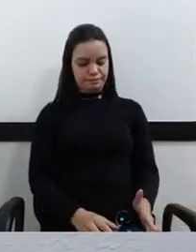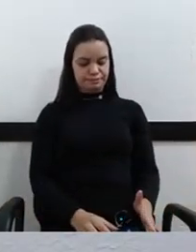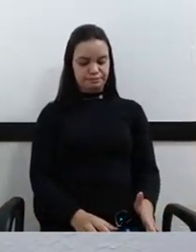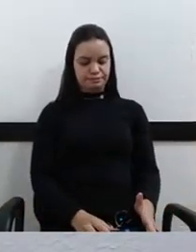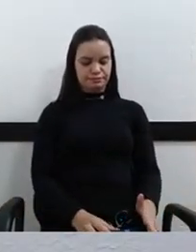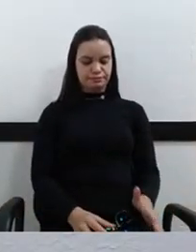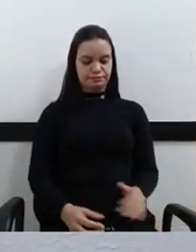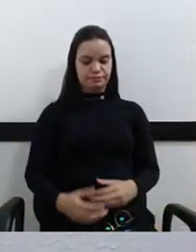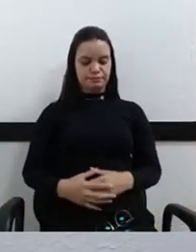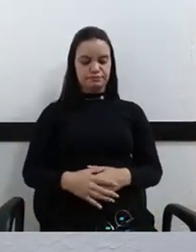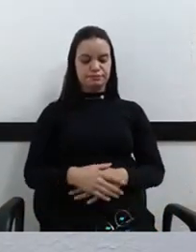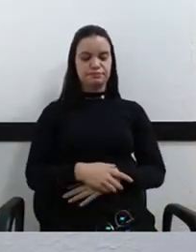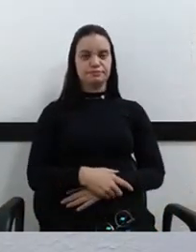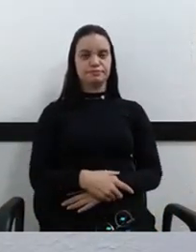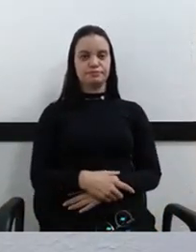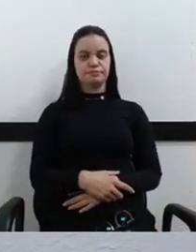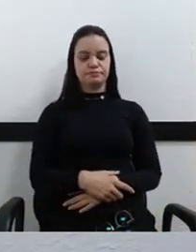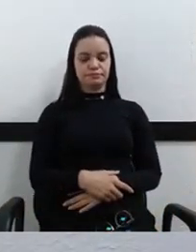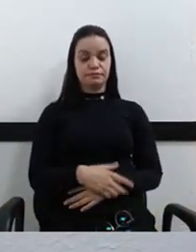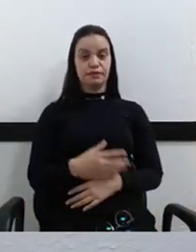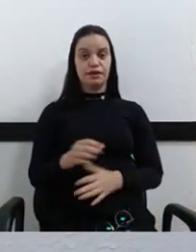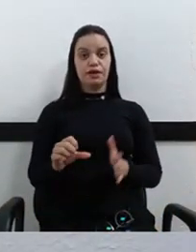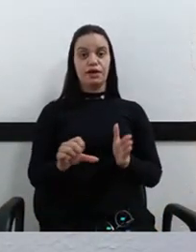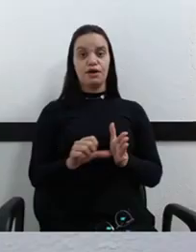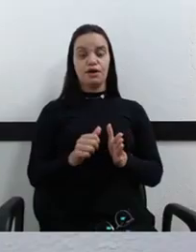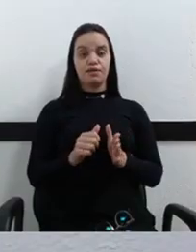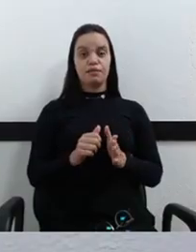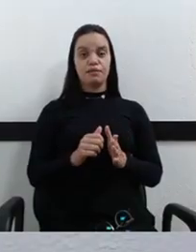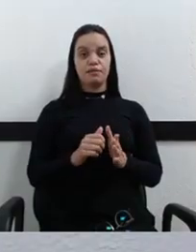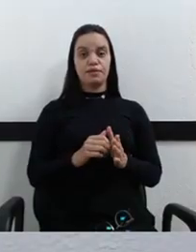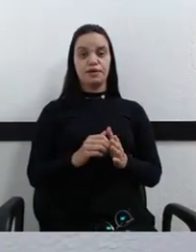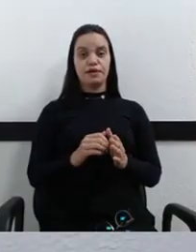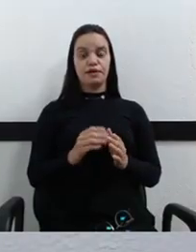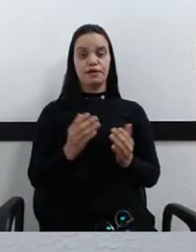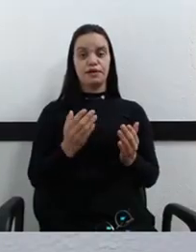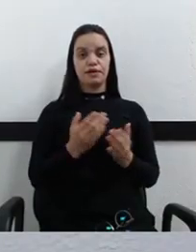Depois Bom, o primeiro processo é o processo